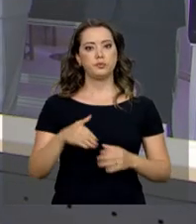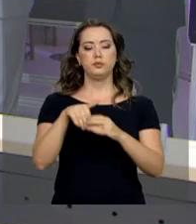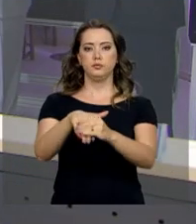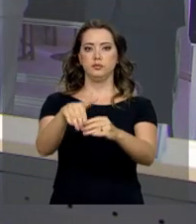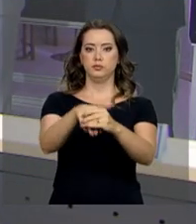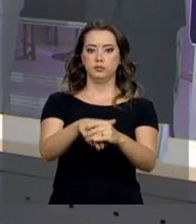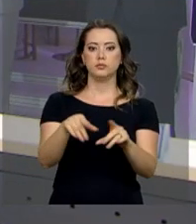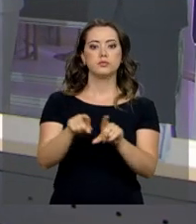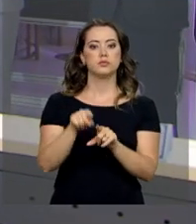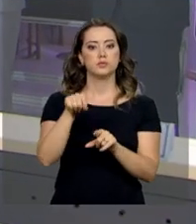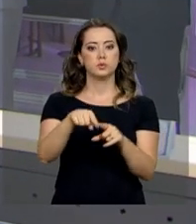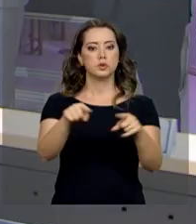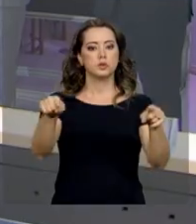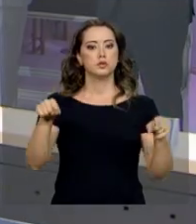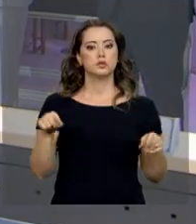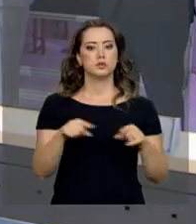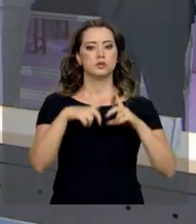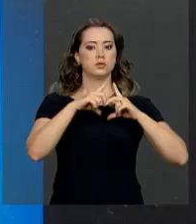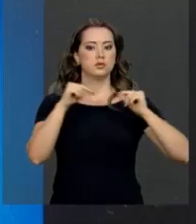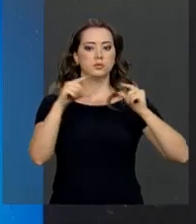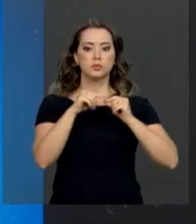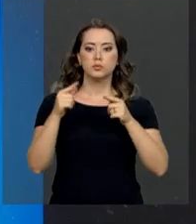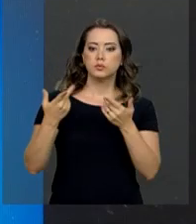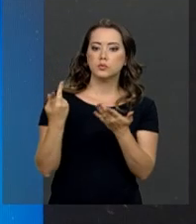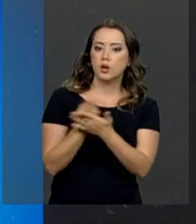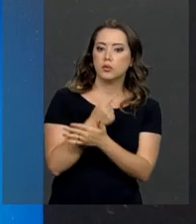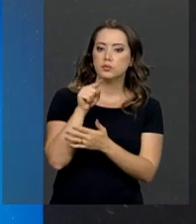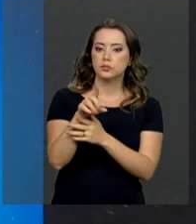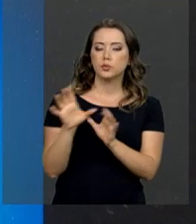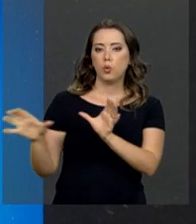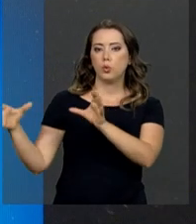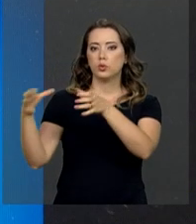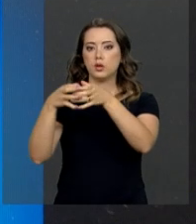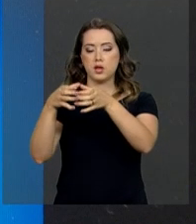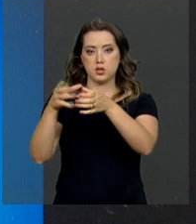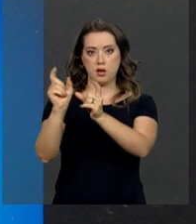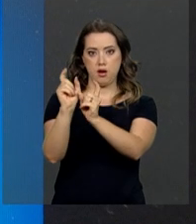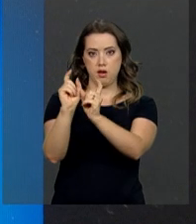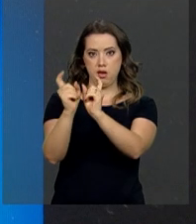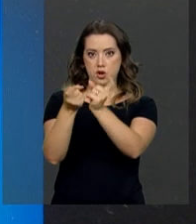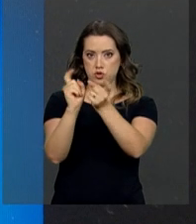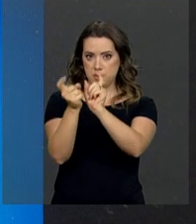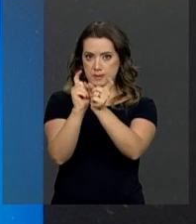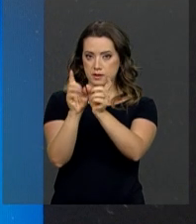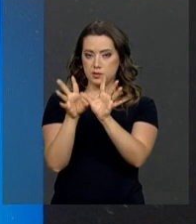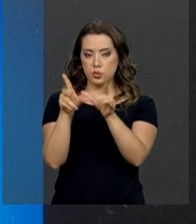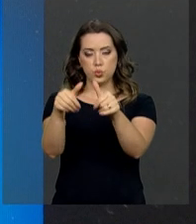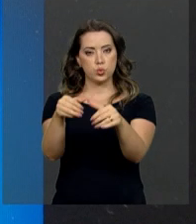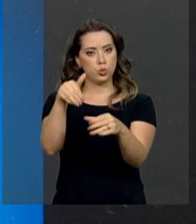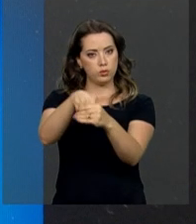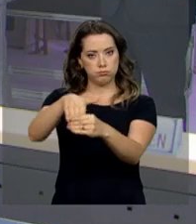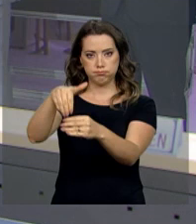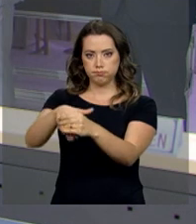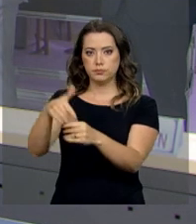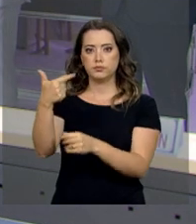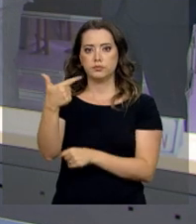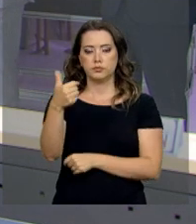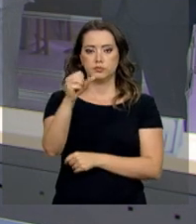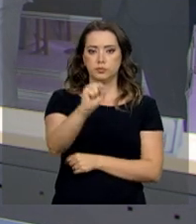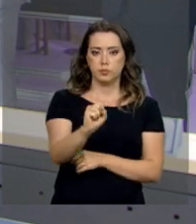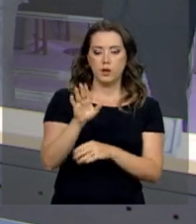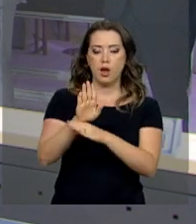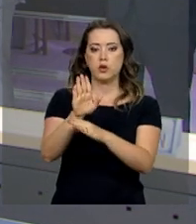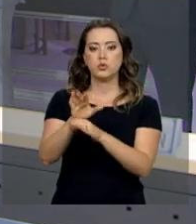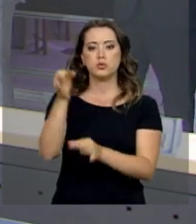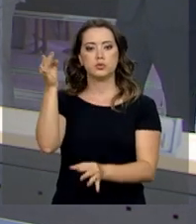eleições. Nesta sala, em Brasília, funciona o Centro Integrado de Comando e Controle das Eleições 2018, que dá apoio à